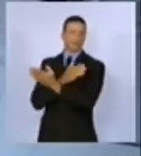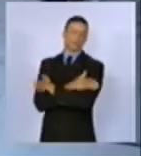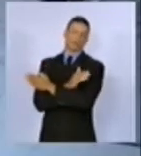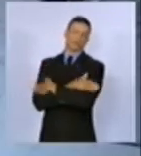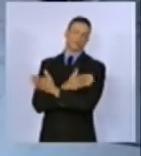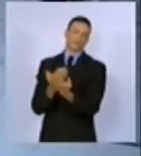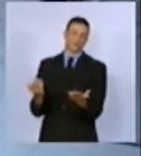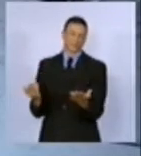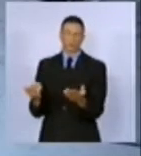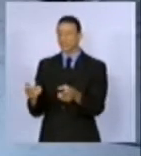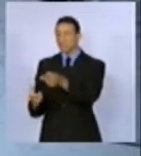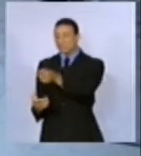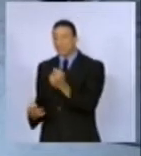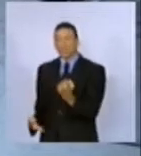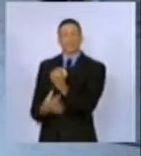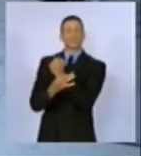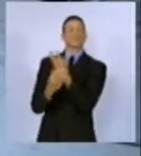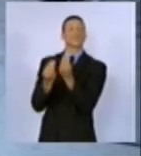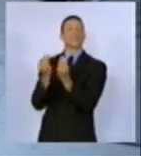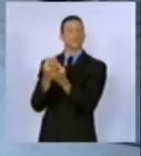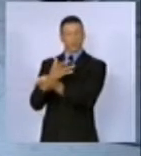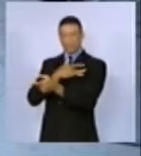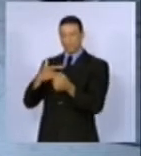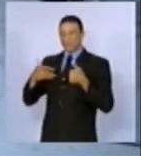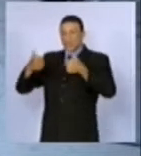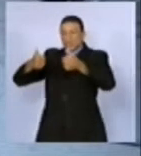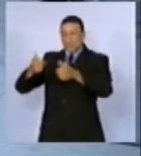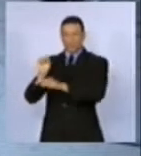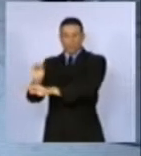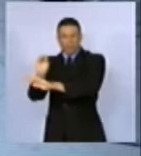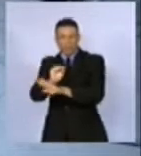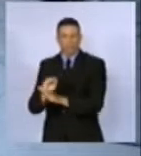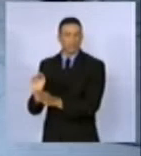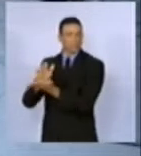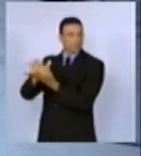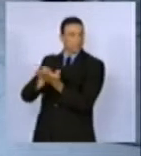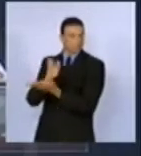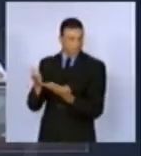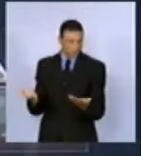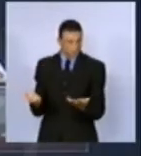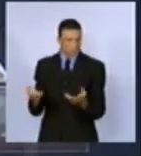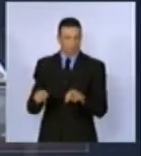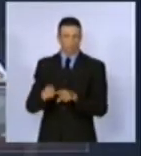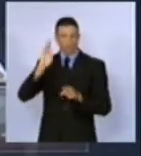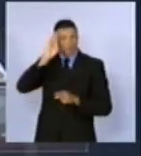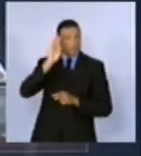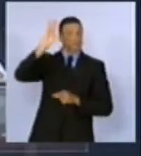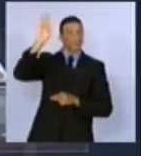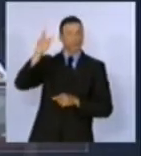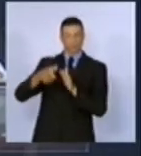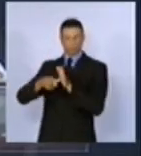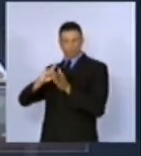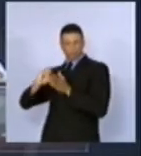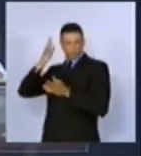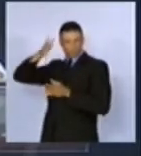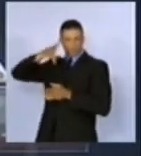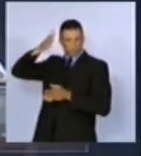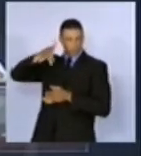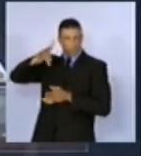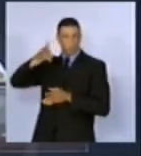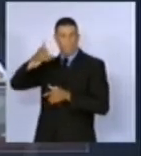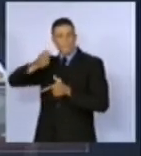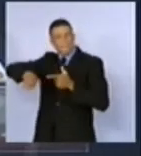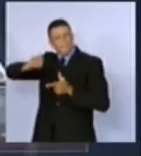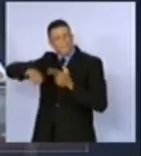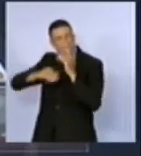alternativas que garantam a sobrevivência desse público é importante está cá como eu já já falei anteriormente que a grande